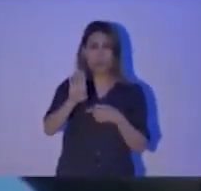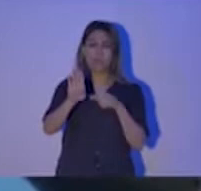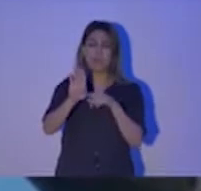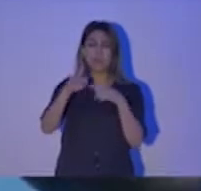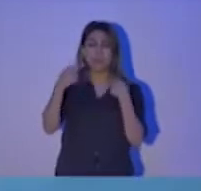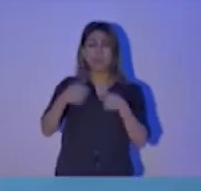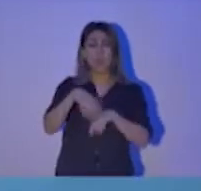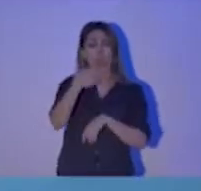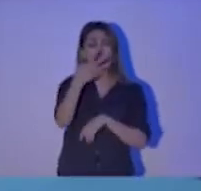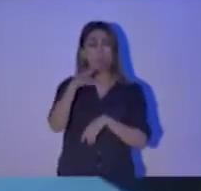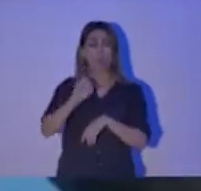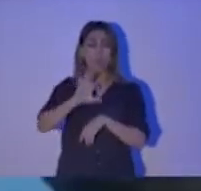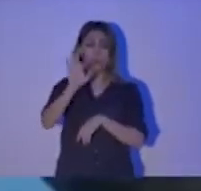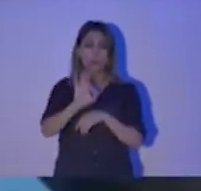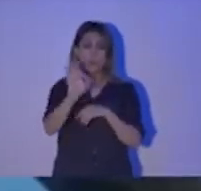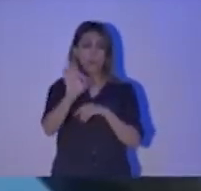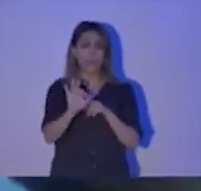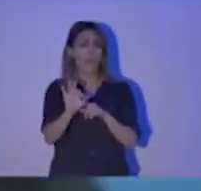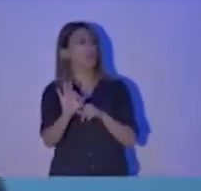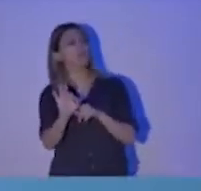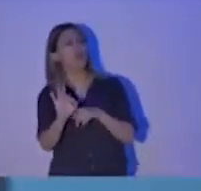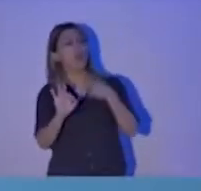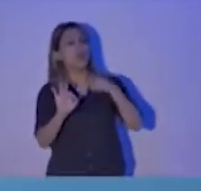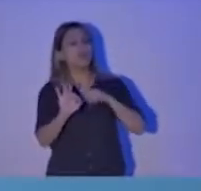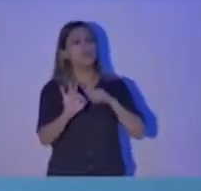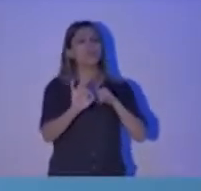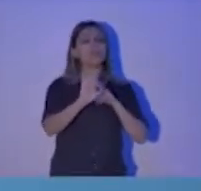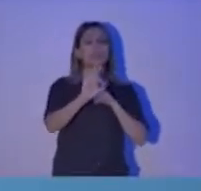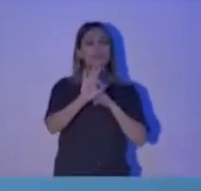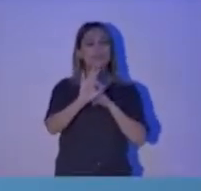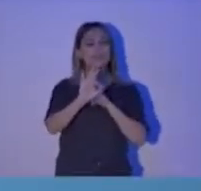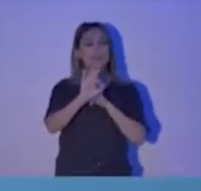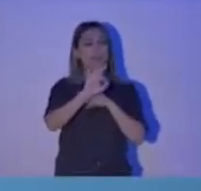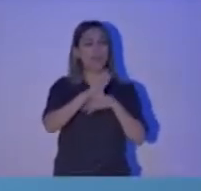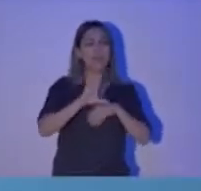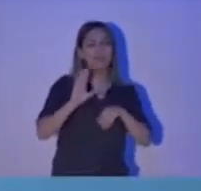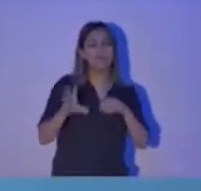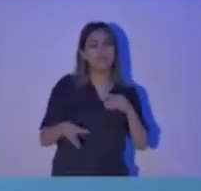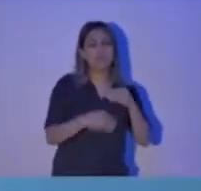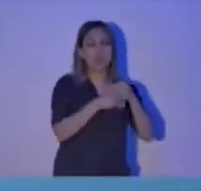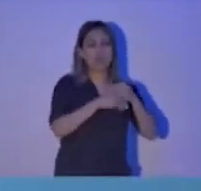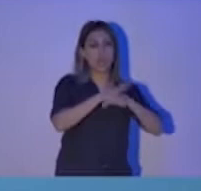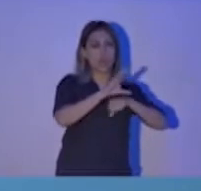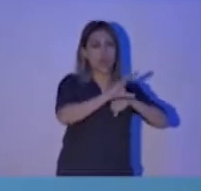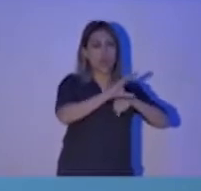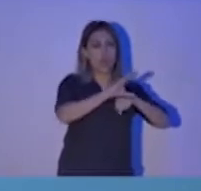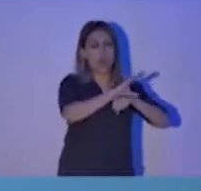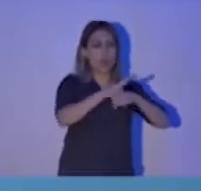PEC do teto, você revoga a PEC do teto, parece que surge uma máquina de fazer dinheiro.